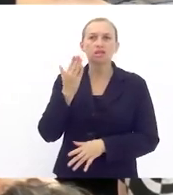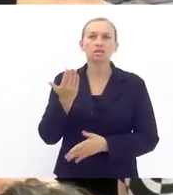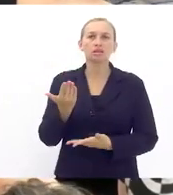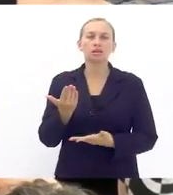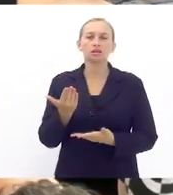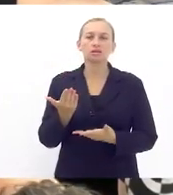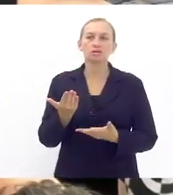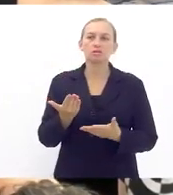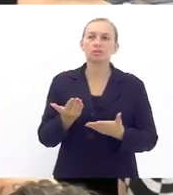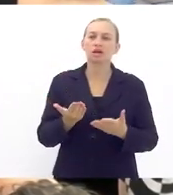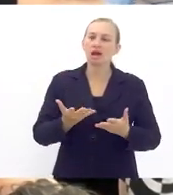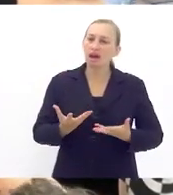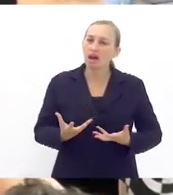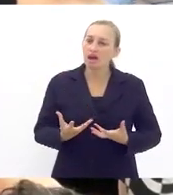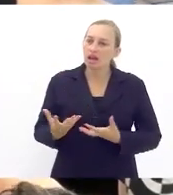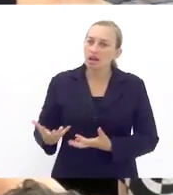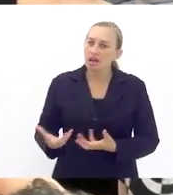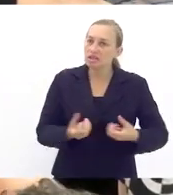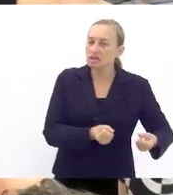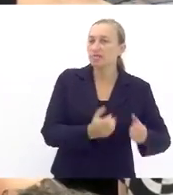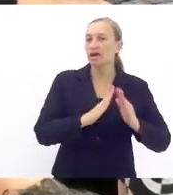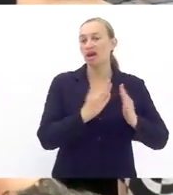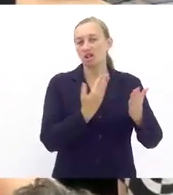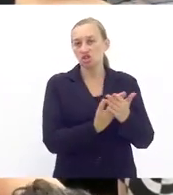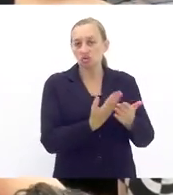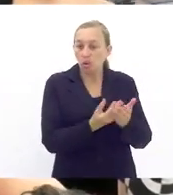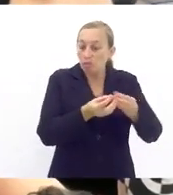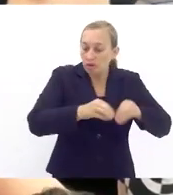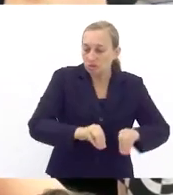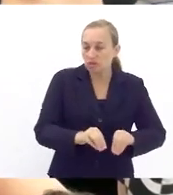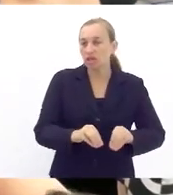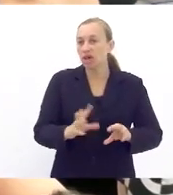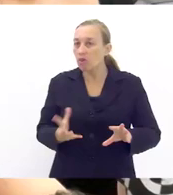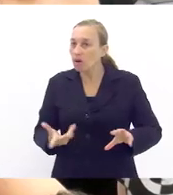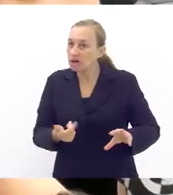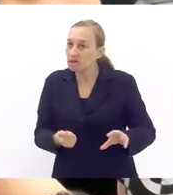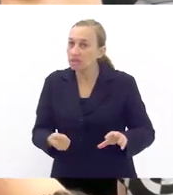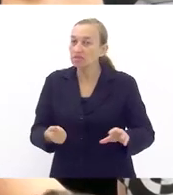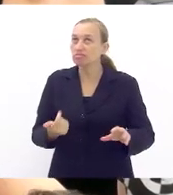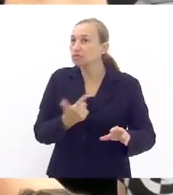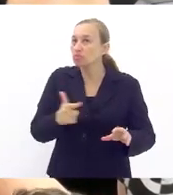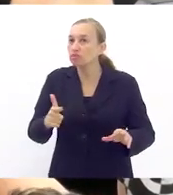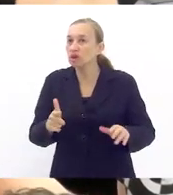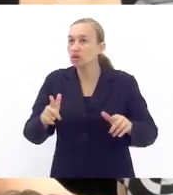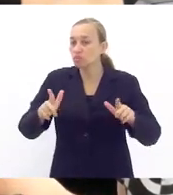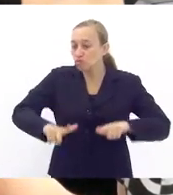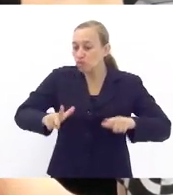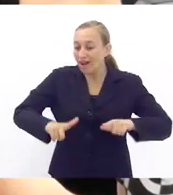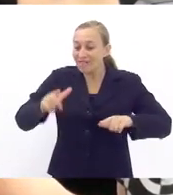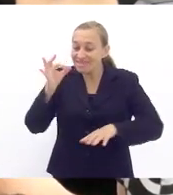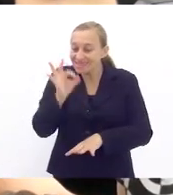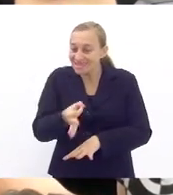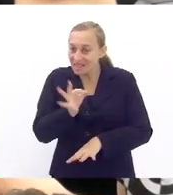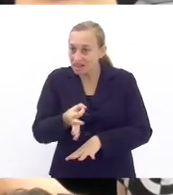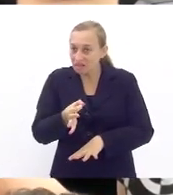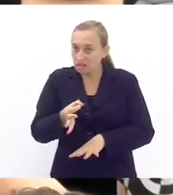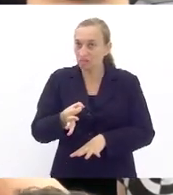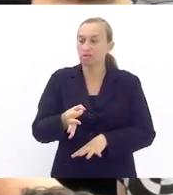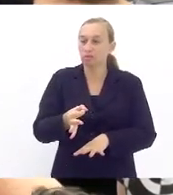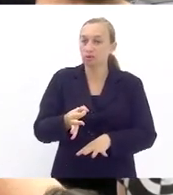brigar à escola isso prejudicaria a qualidade das ações porque a gente não tem hoje prédios né equipamentos